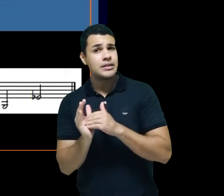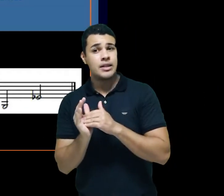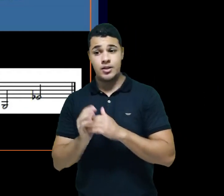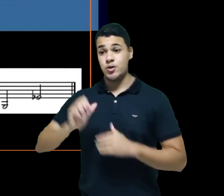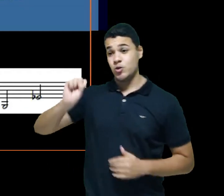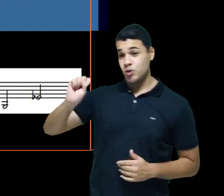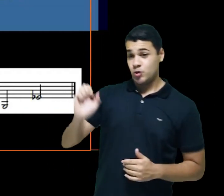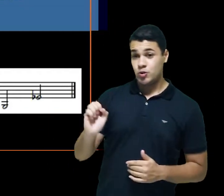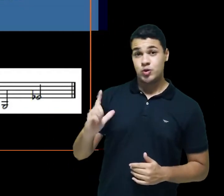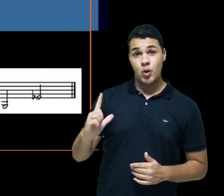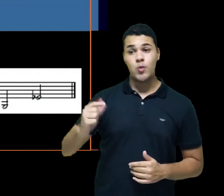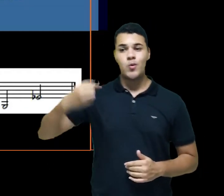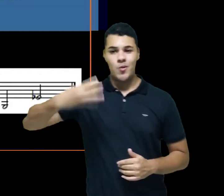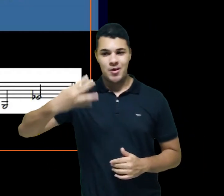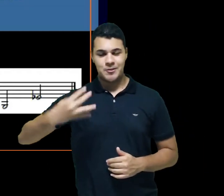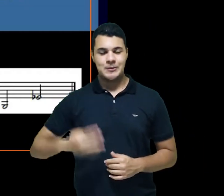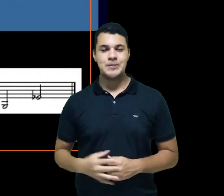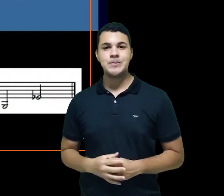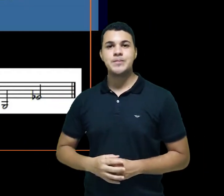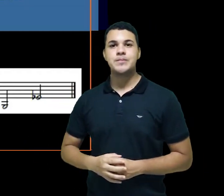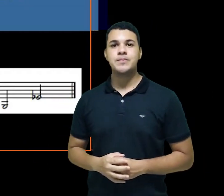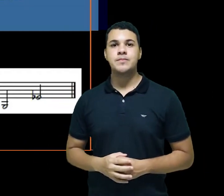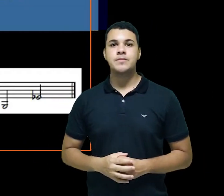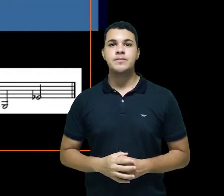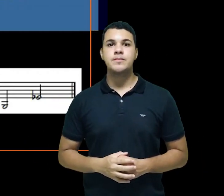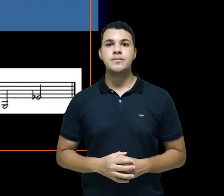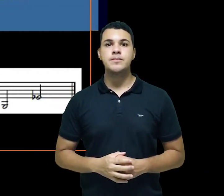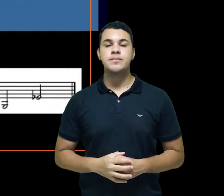até Sol 4.